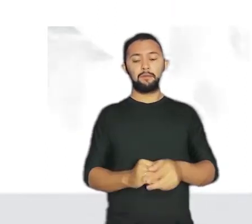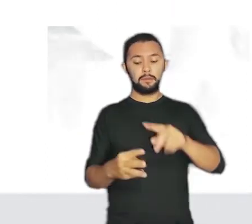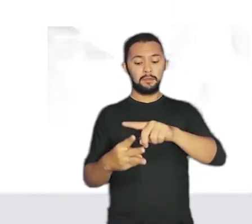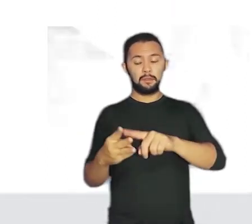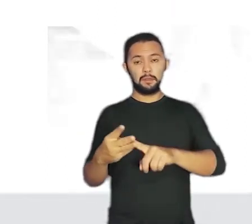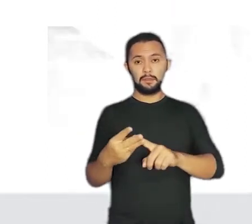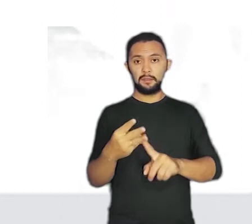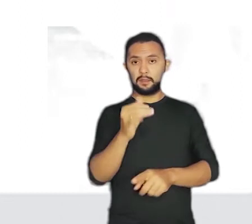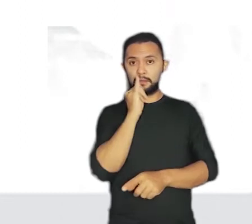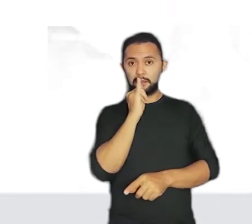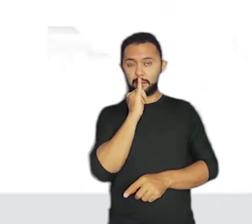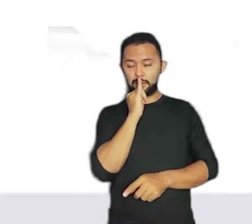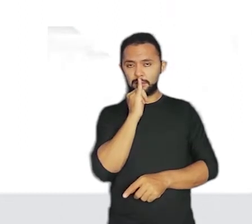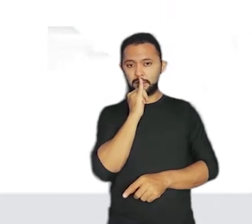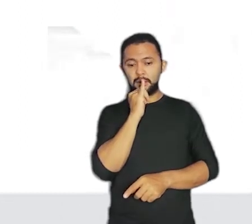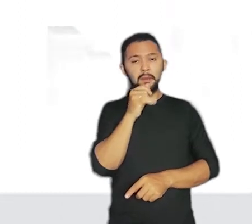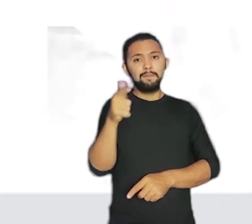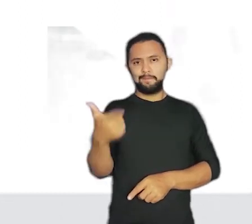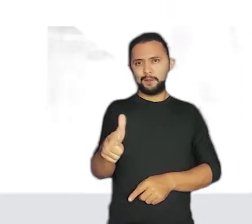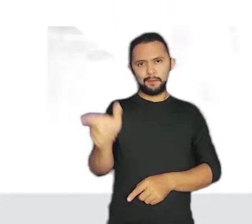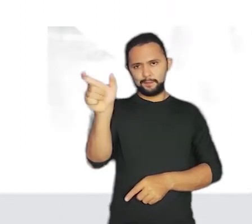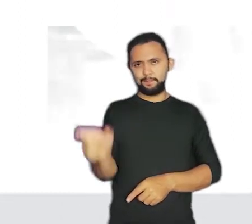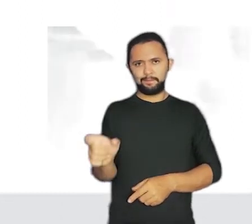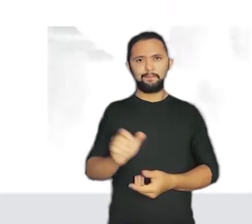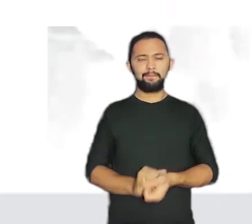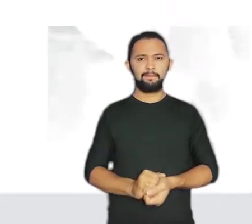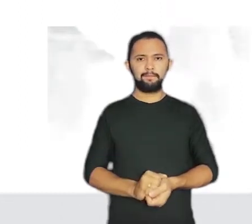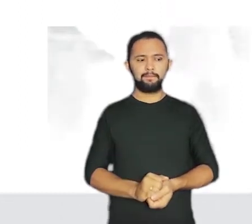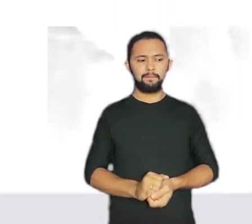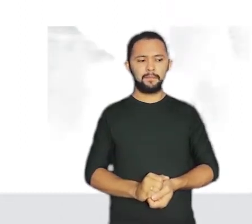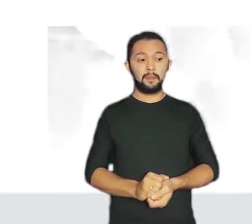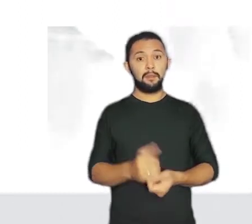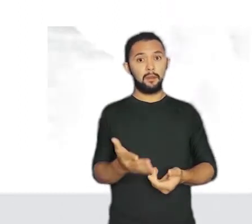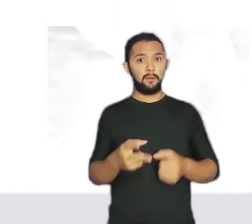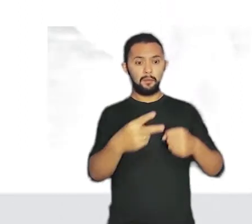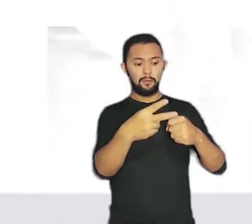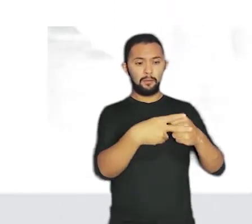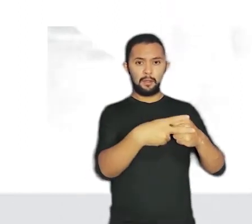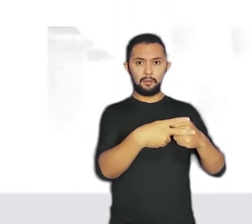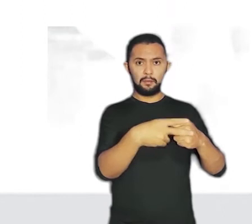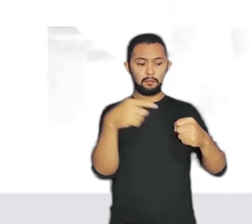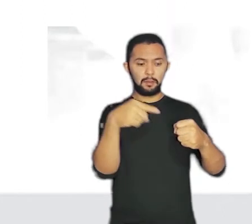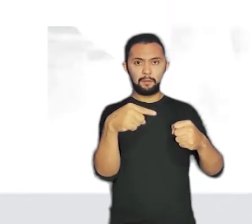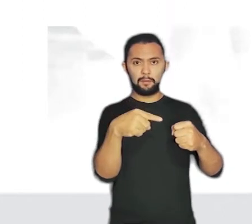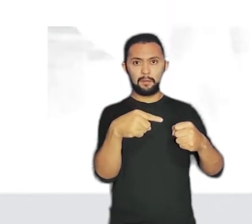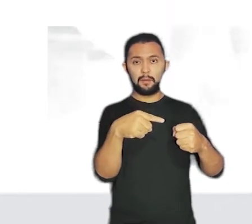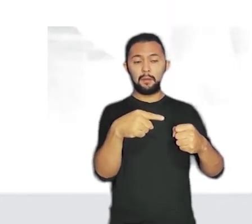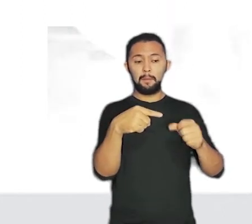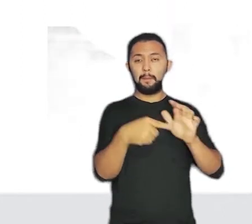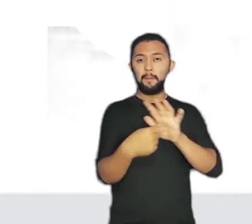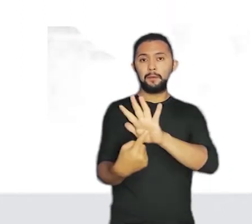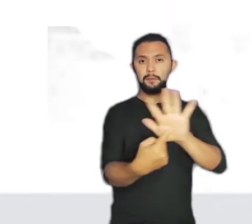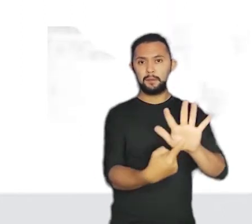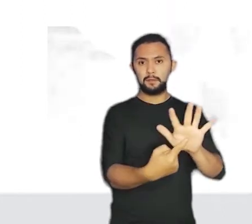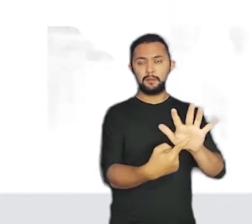Toda vez que eu tiver um verbo indicando um fenômeno da natureza, lembrando que tem que ser o verbo, tá? Não pode ser o substantivo, porque aí passa